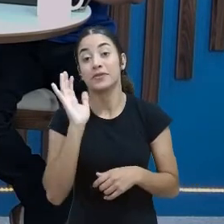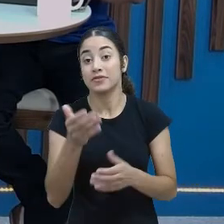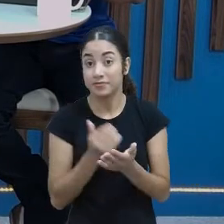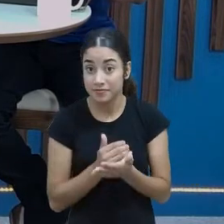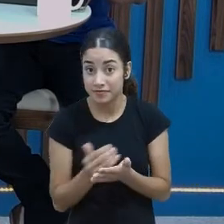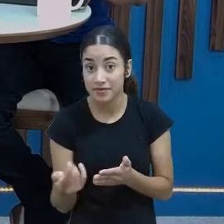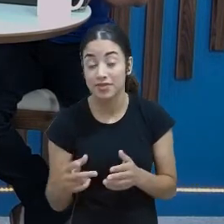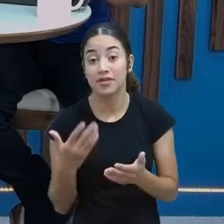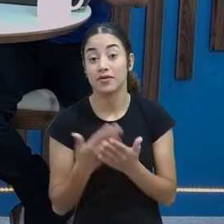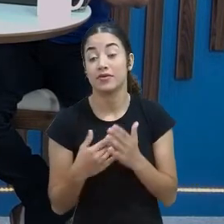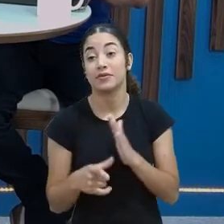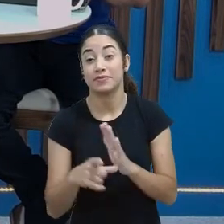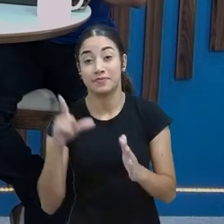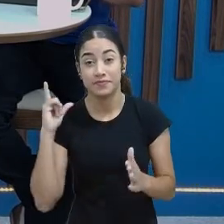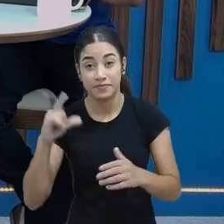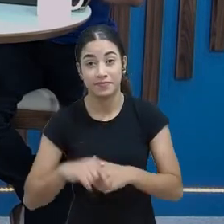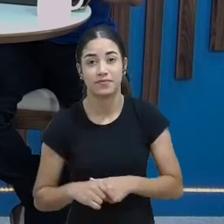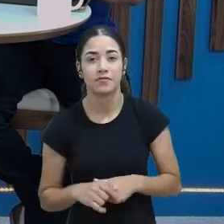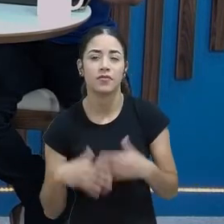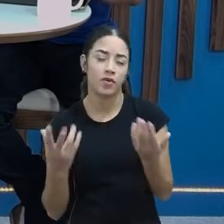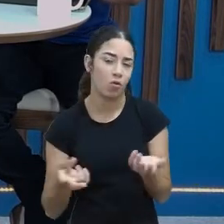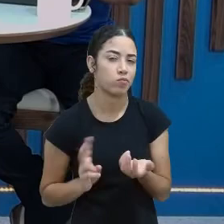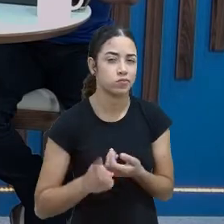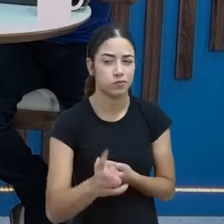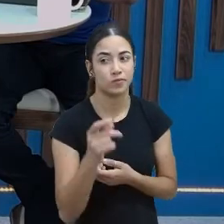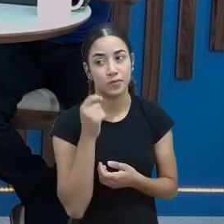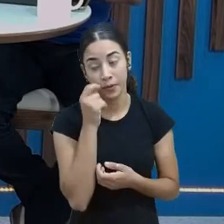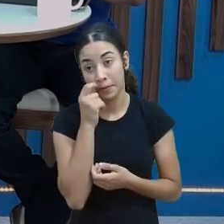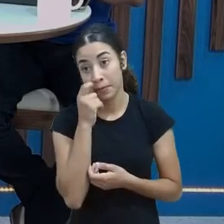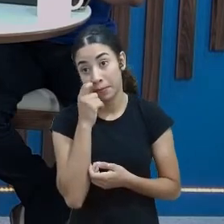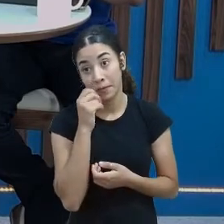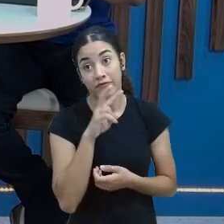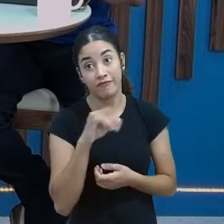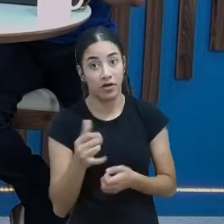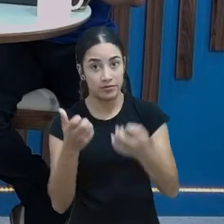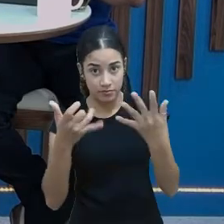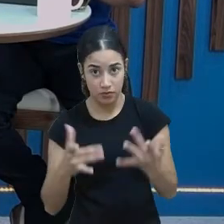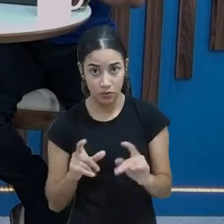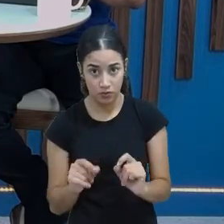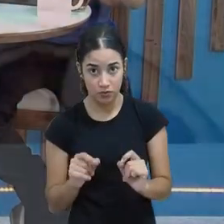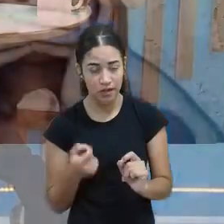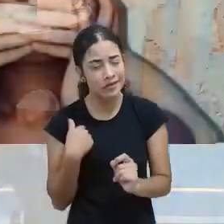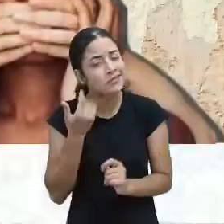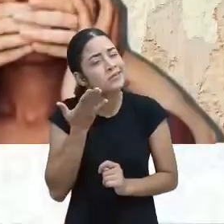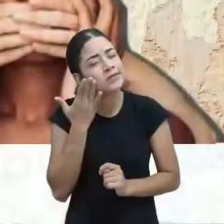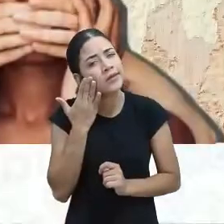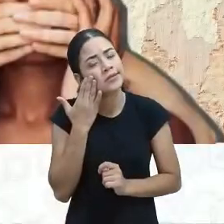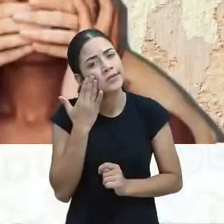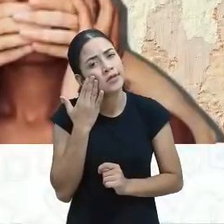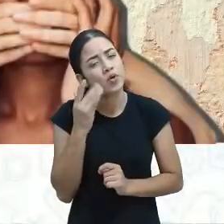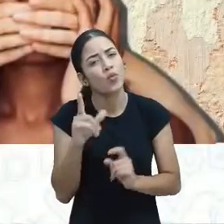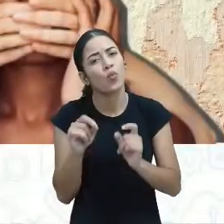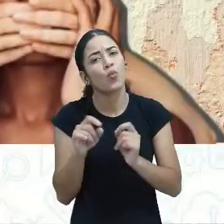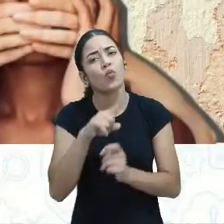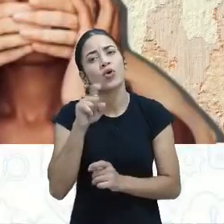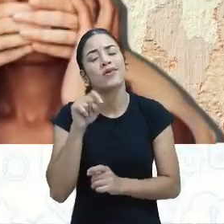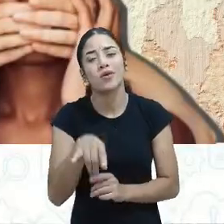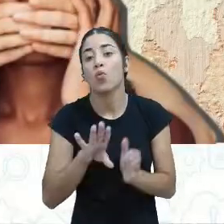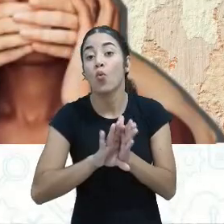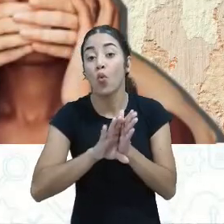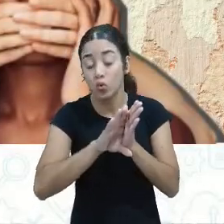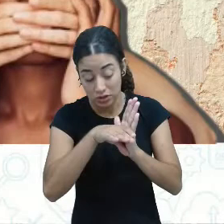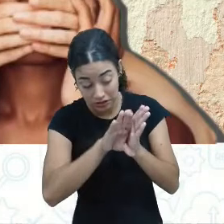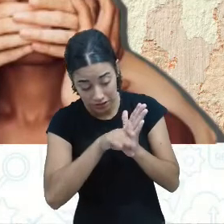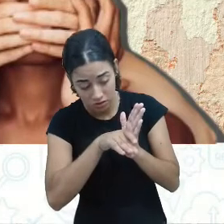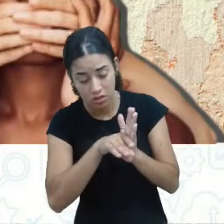aula anterior, certo? E aí, dando continuidade, a gente vai, né, entender aqui o que é o conceito,